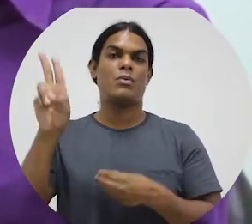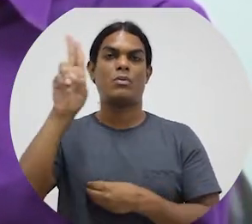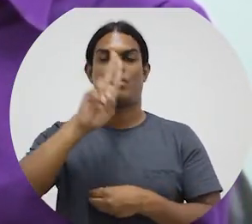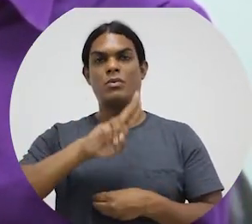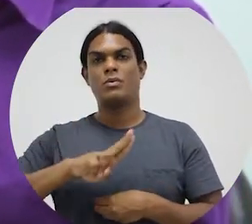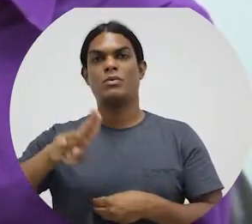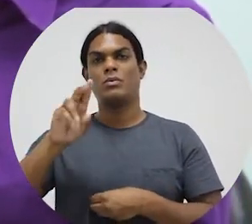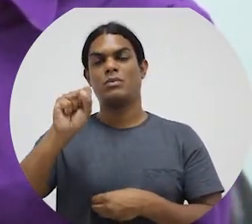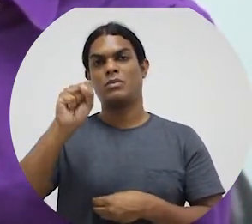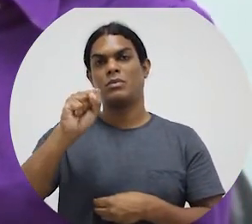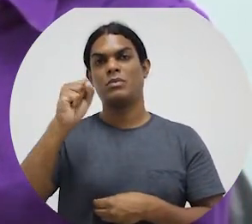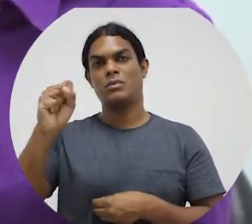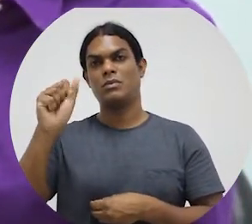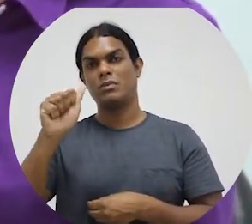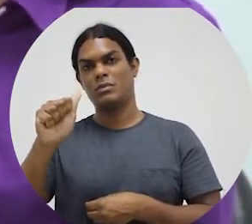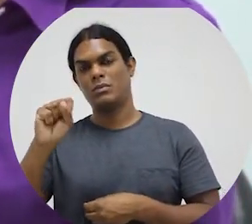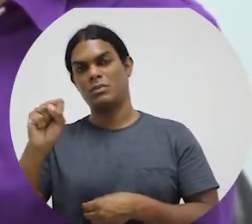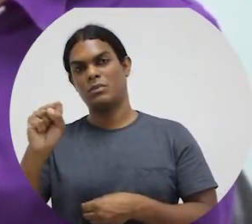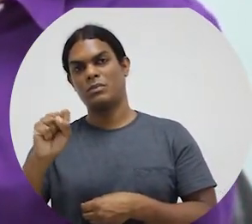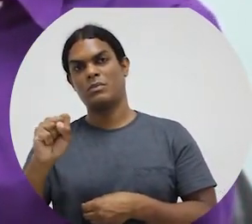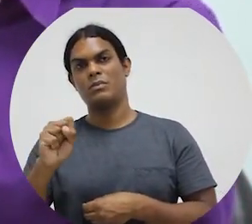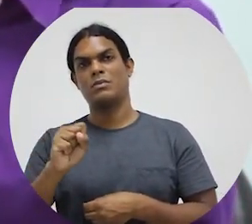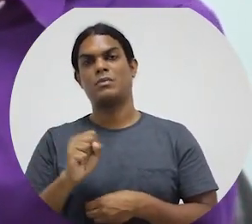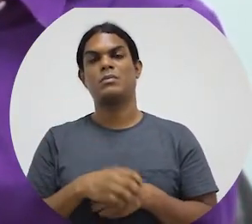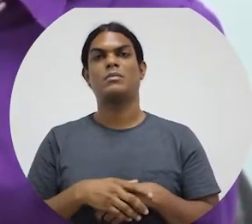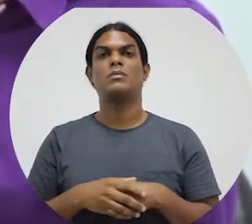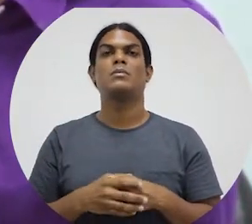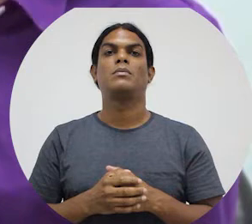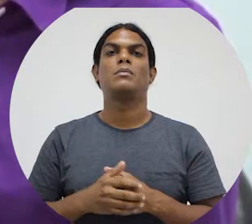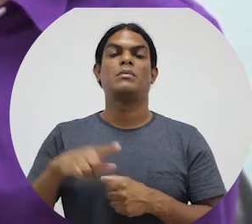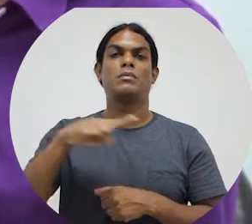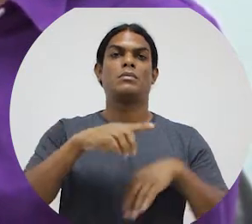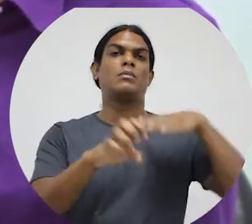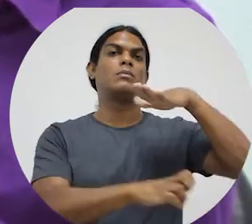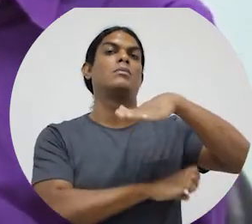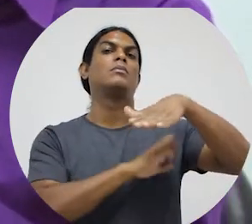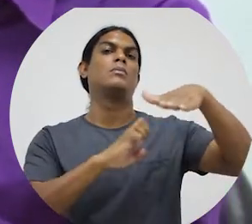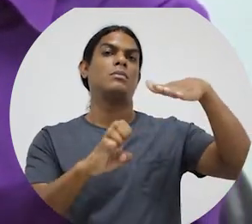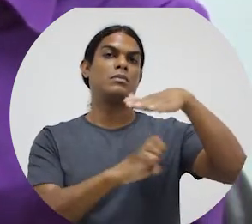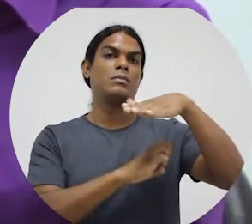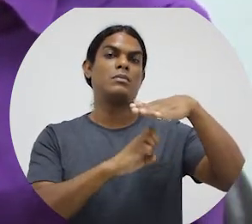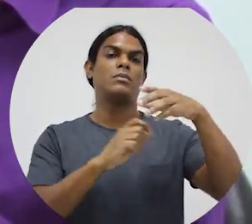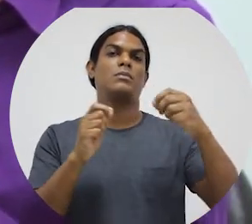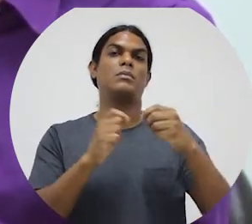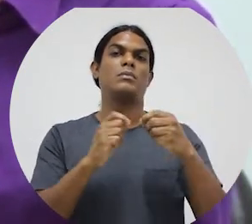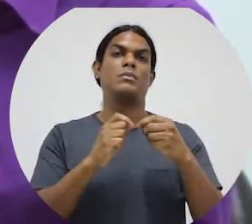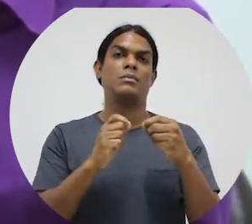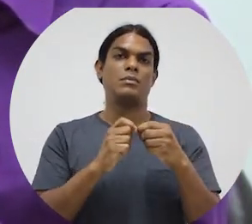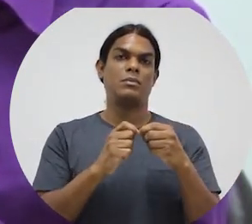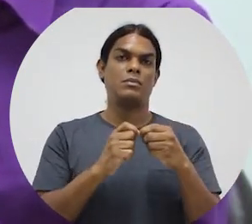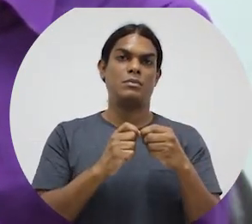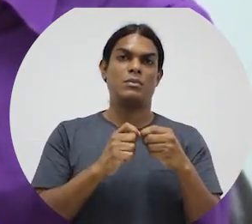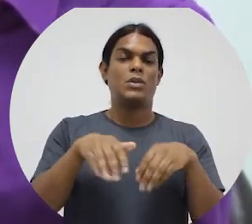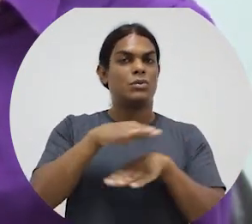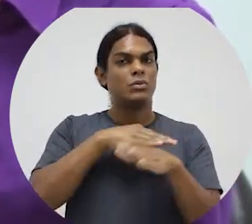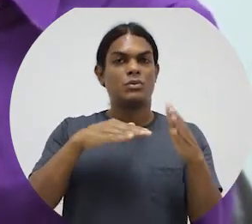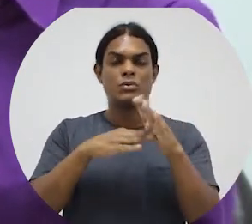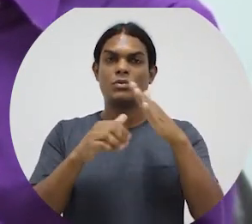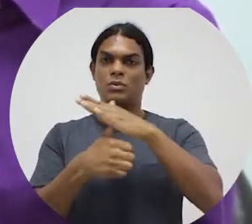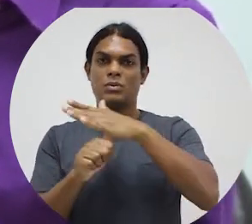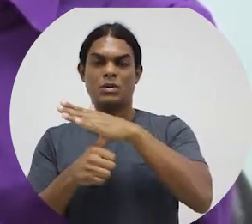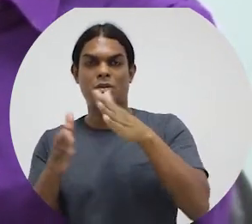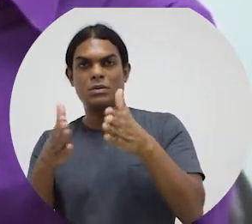um SLA, de um acordo de nível de serviço, essa empresa fez com que os clientes que pusessem os